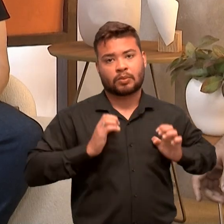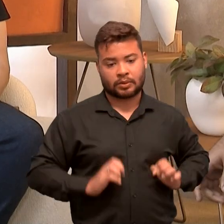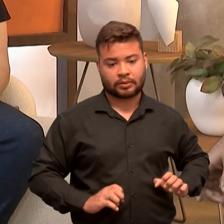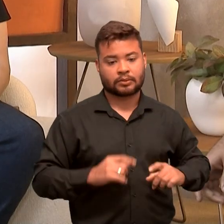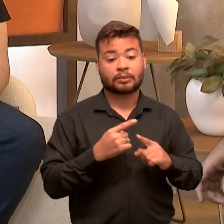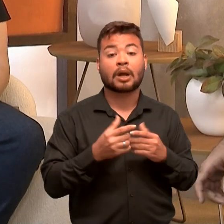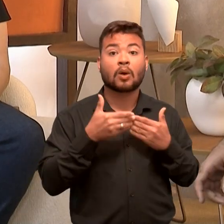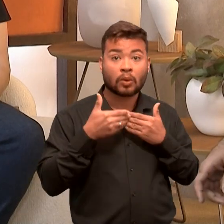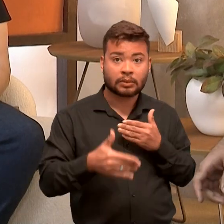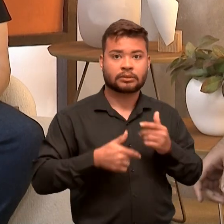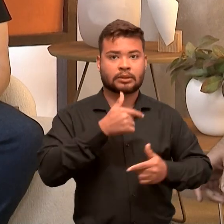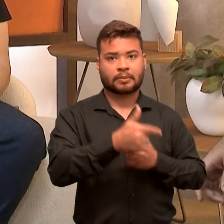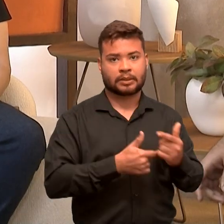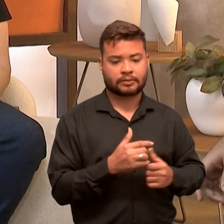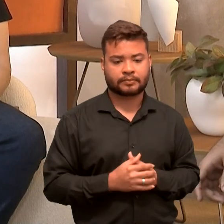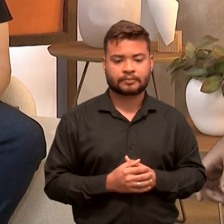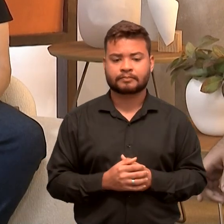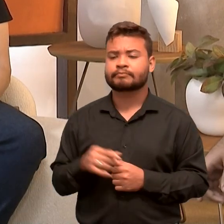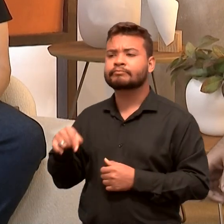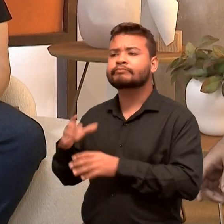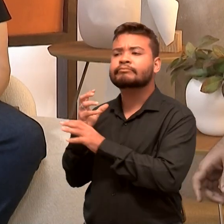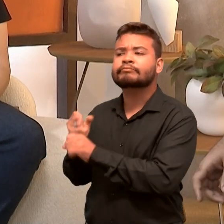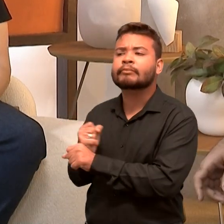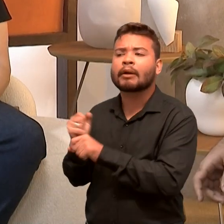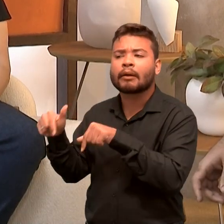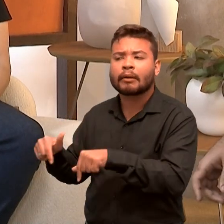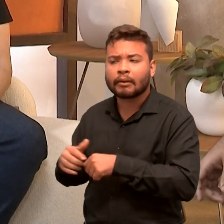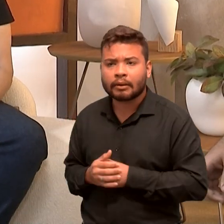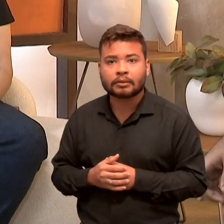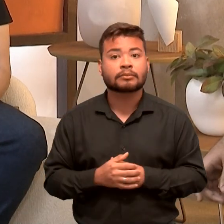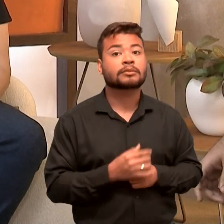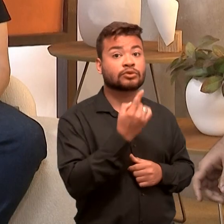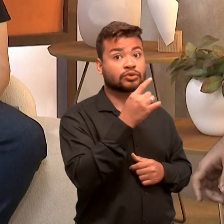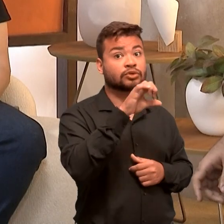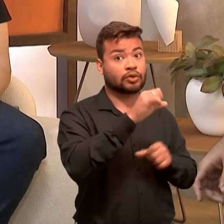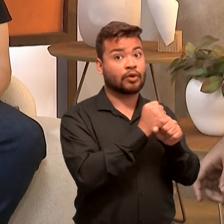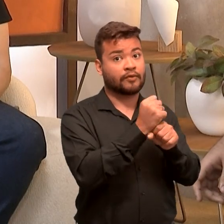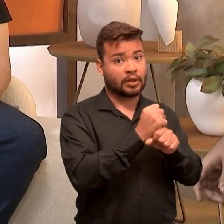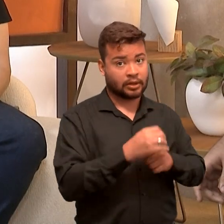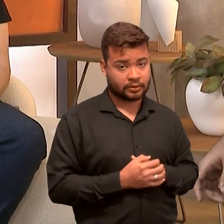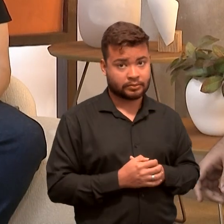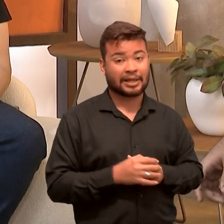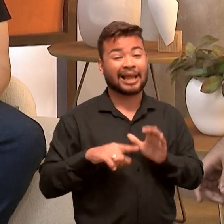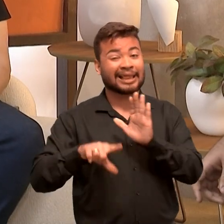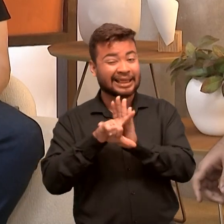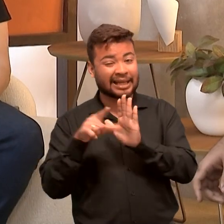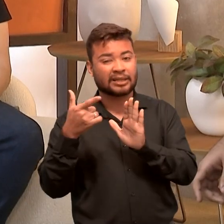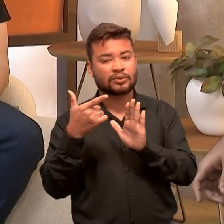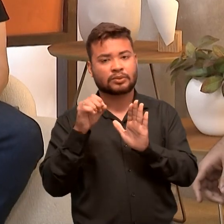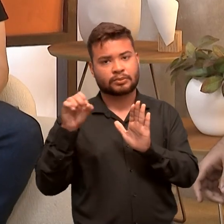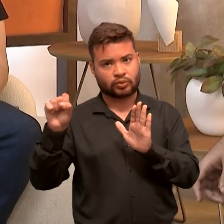iniciar o trabalho. Há quanto tempo? Eu já estou aqui há 19 anos. A Lei Arouca é de 2008, eu entrei em 2006.